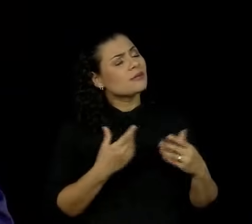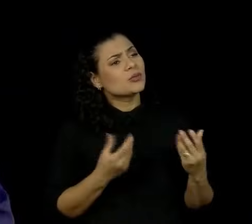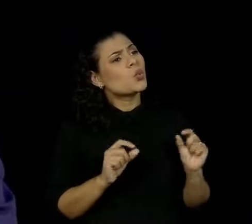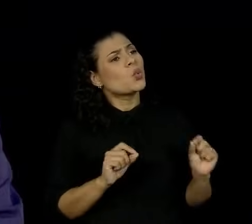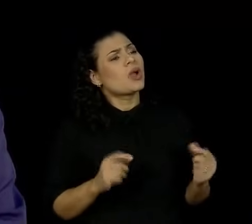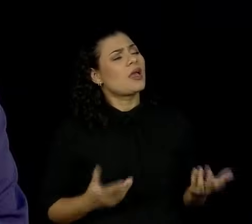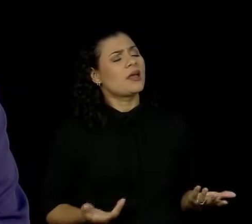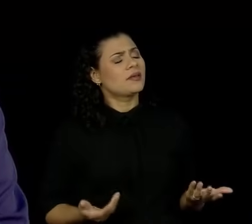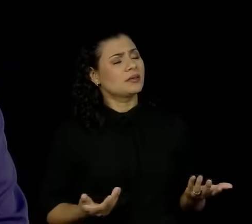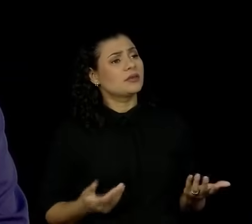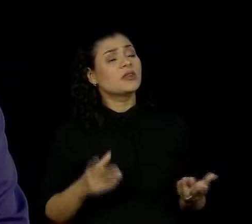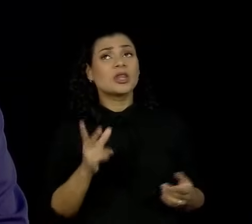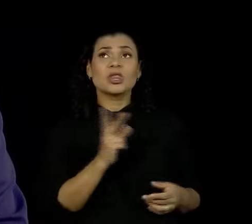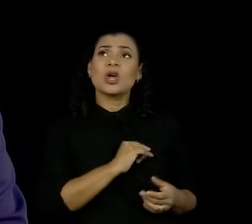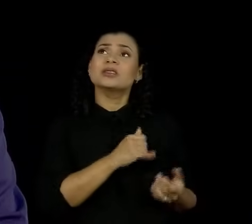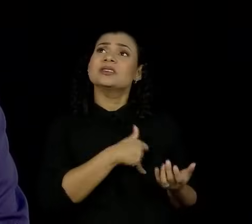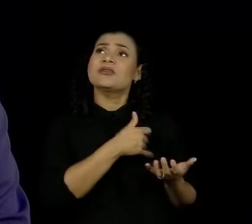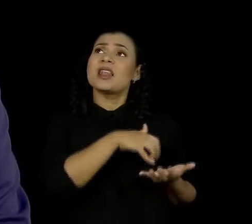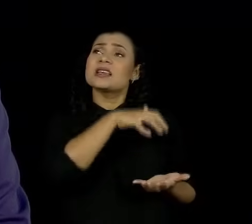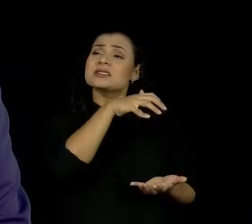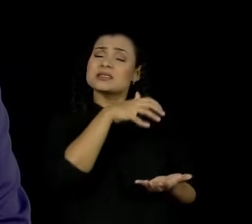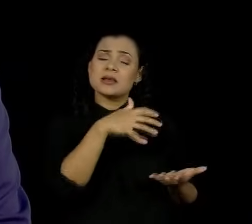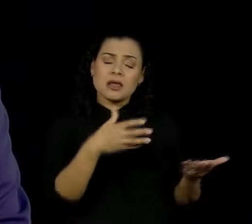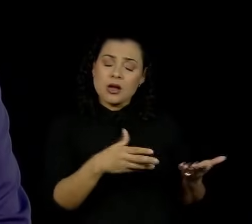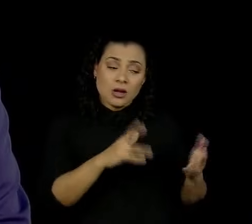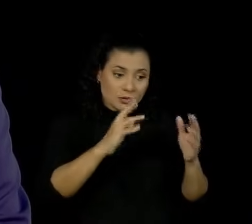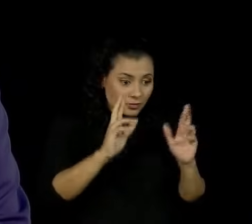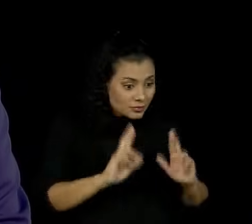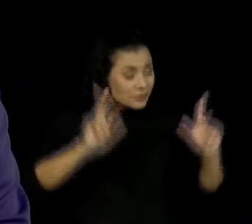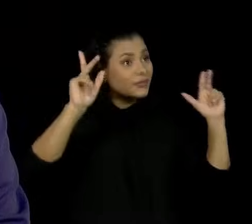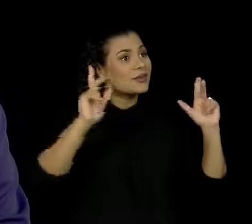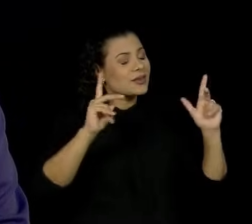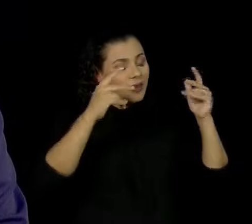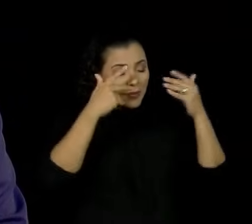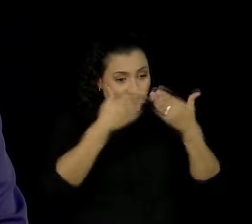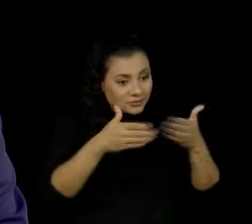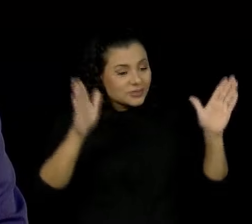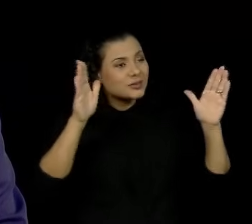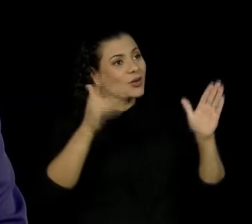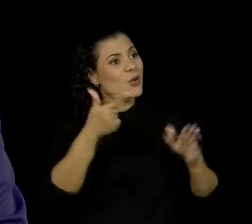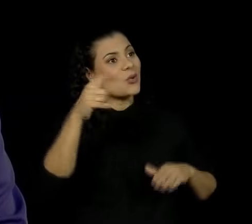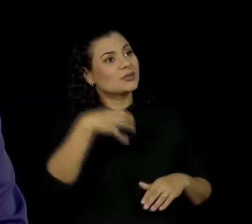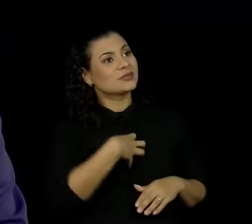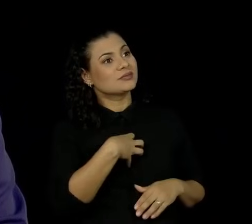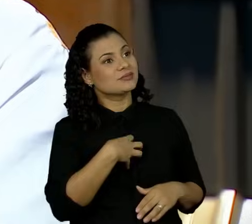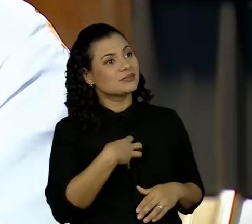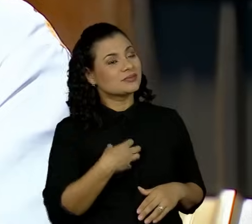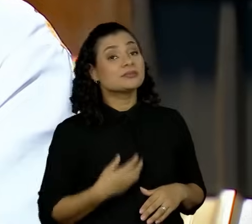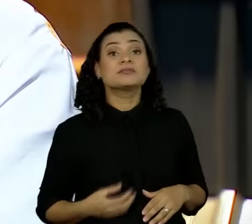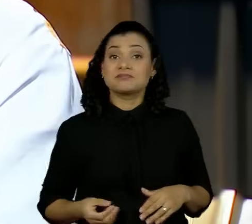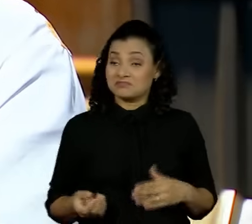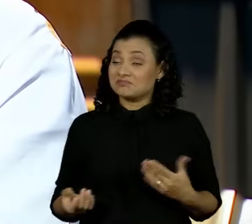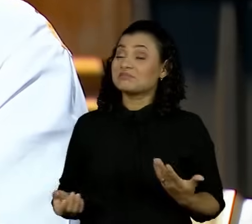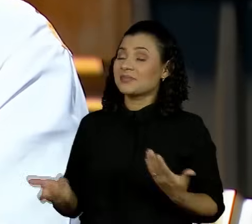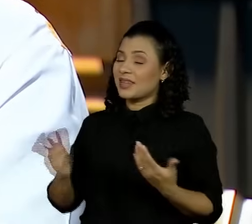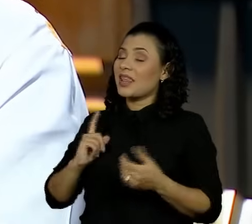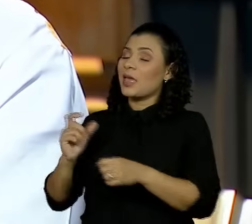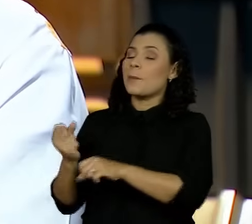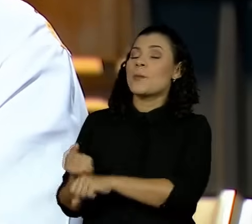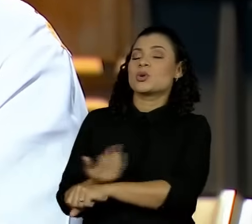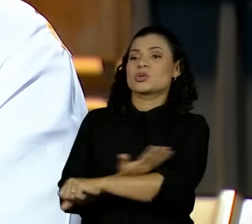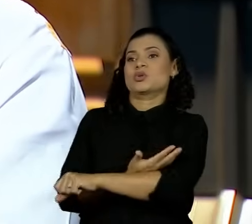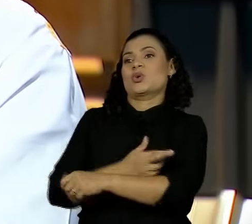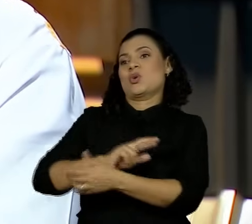assim, pô, eu estava envelhecendo e aí agora eu abri um outro canal. Acho que gera emoções,